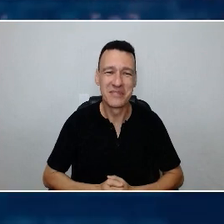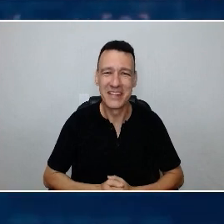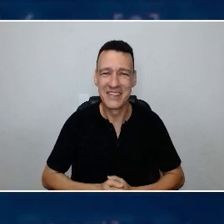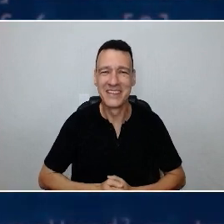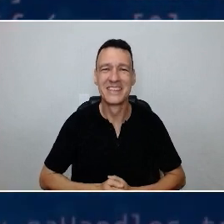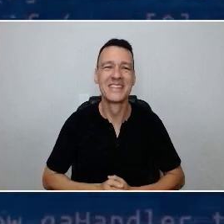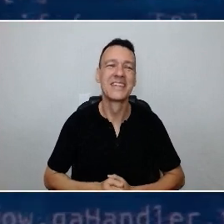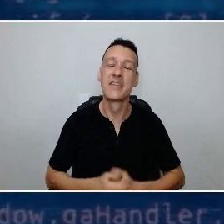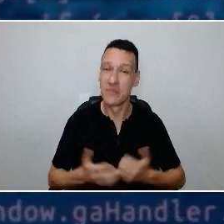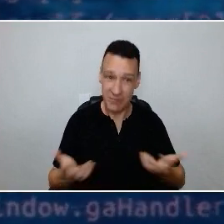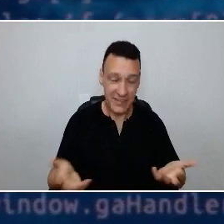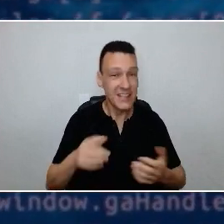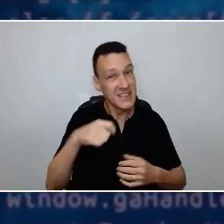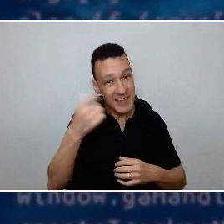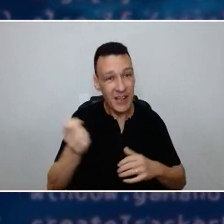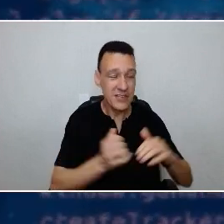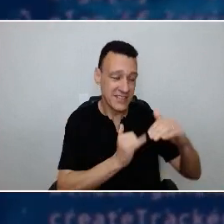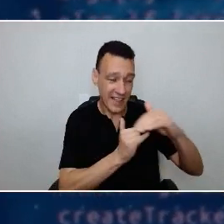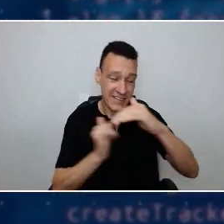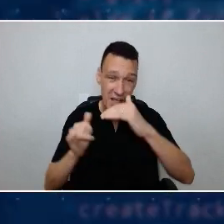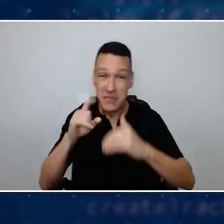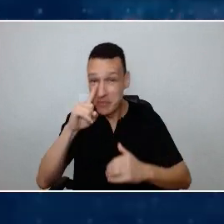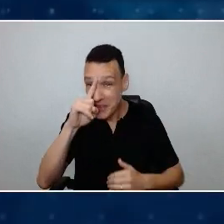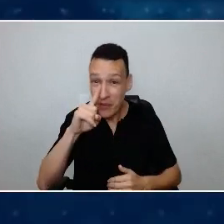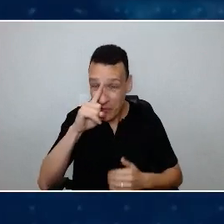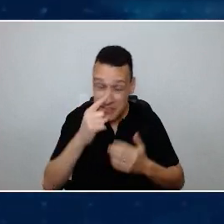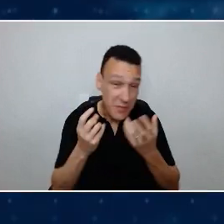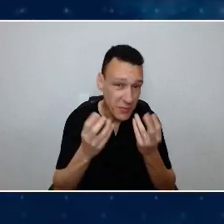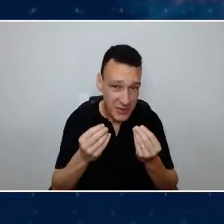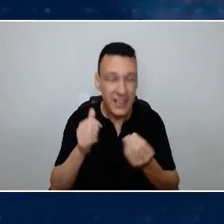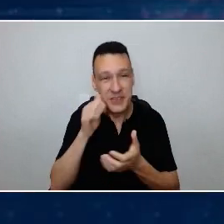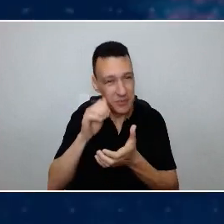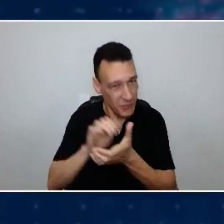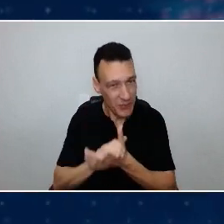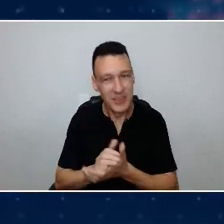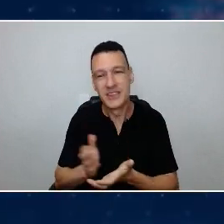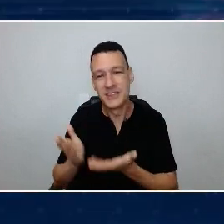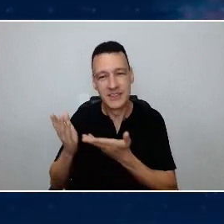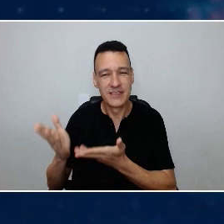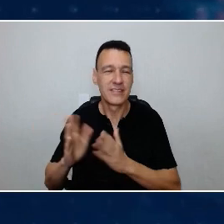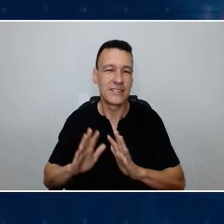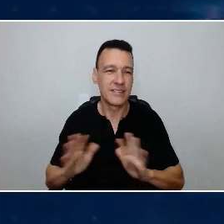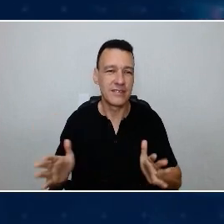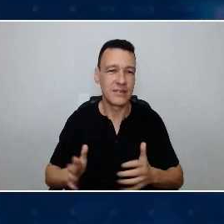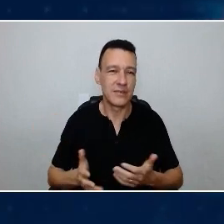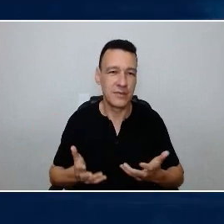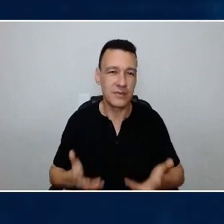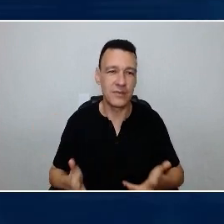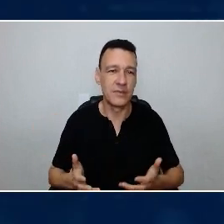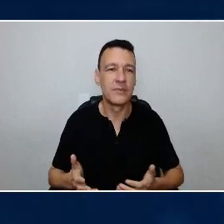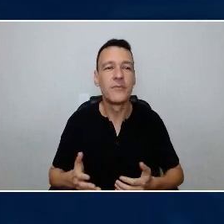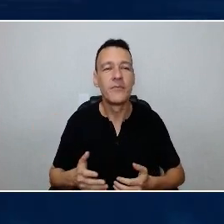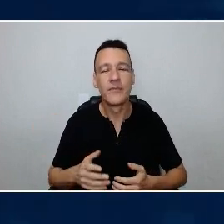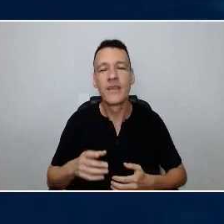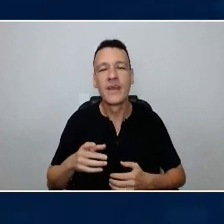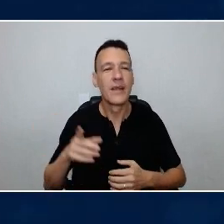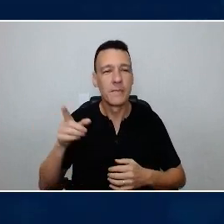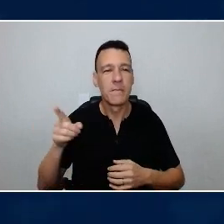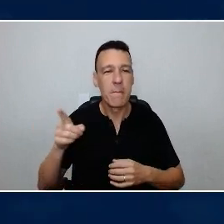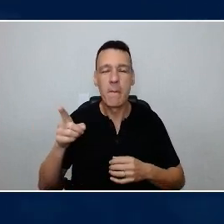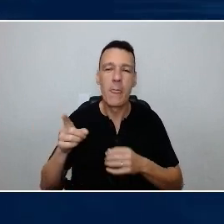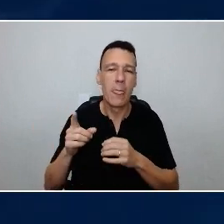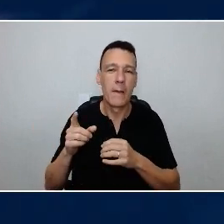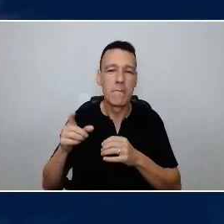minha esposa Jéssica zanelato então eu tô mais para Senor Jess zanelato porque na comunidade PHP de podcasts e tal ela é bem mais